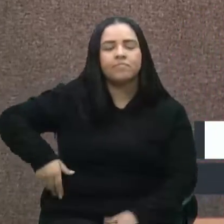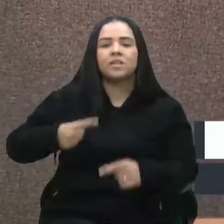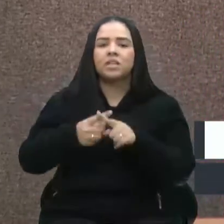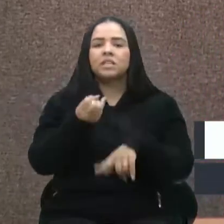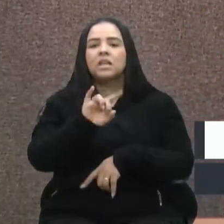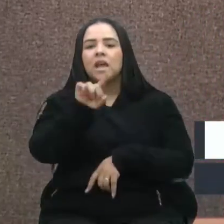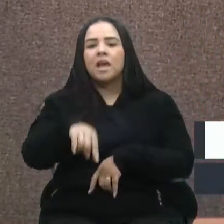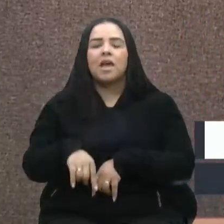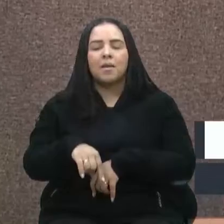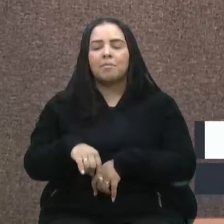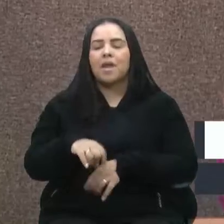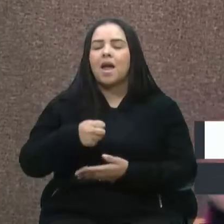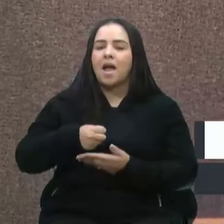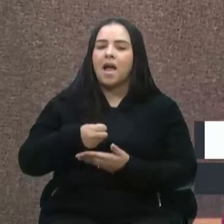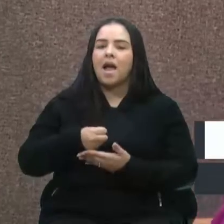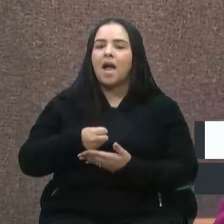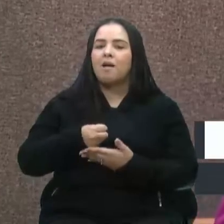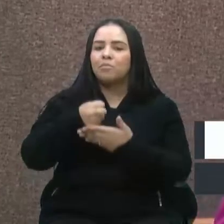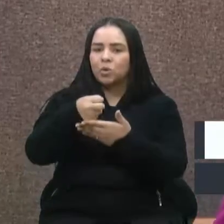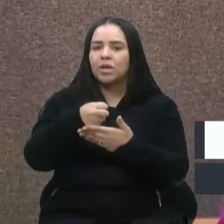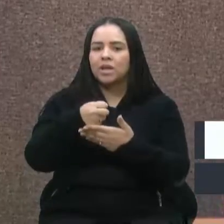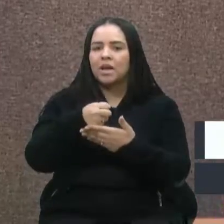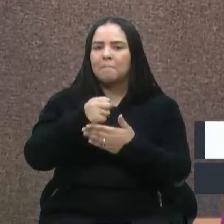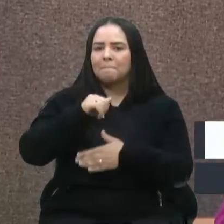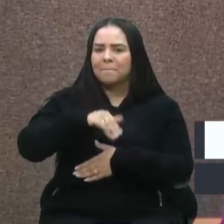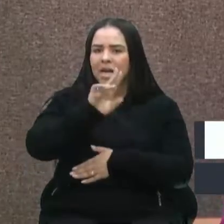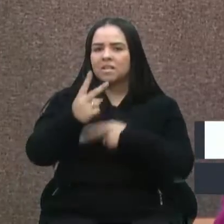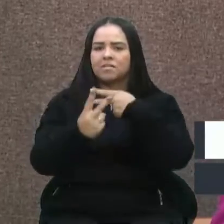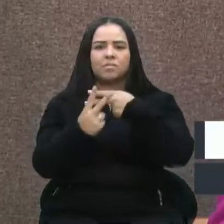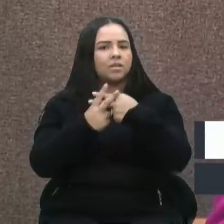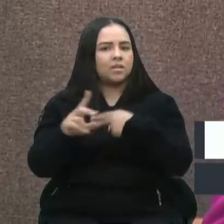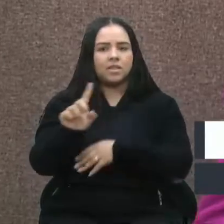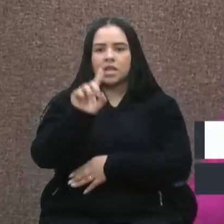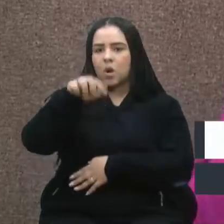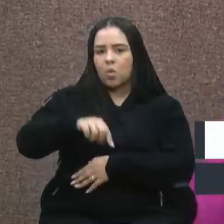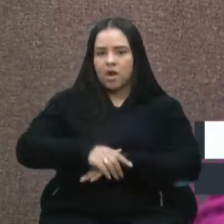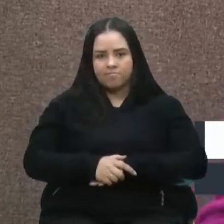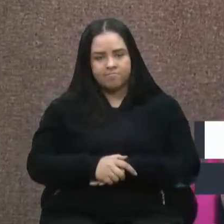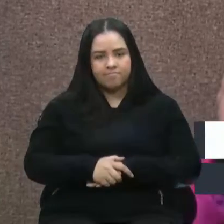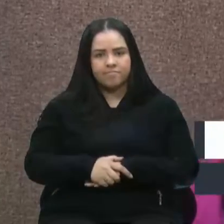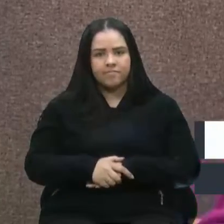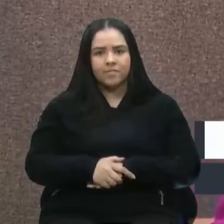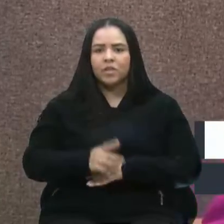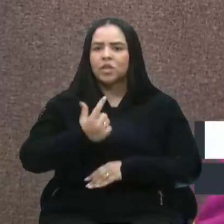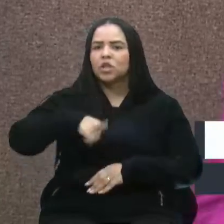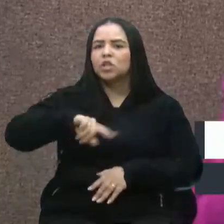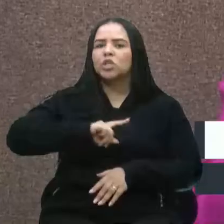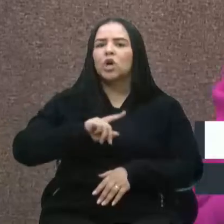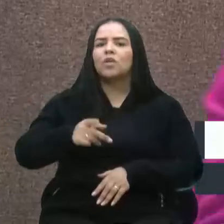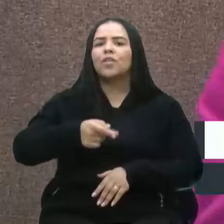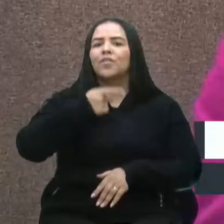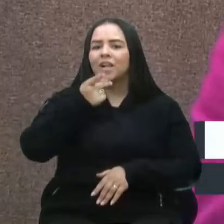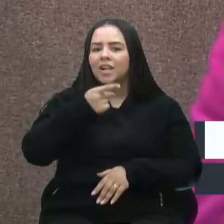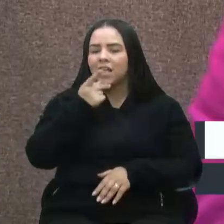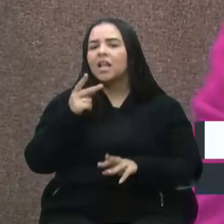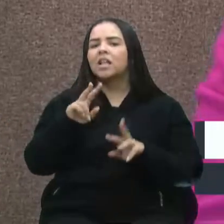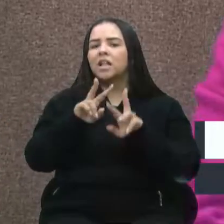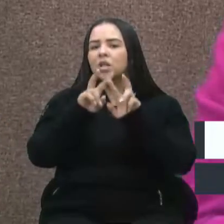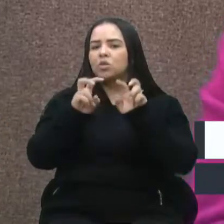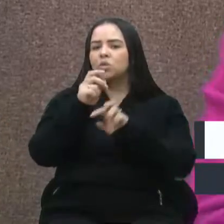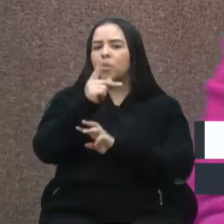Para apoiar penas mais duras teria o meu Total apoio mas não é e quando a gente tá falando sobre esse